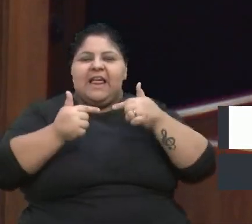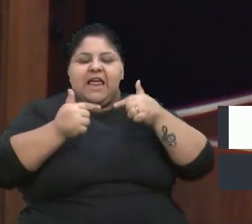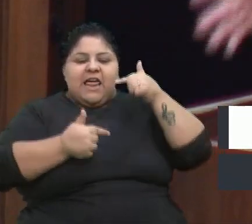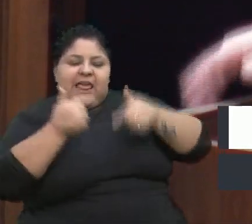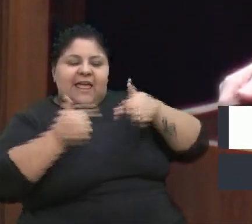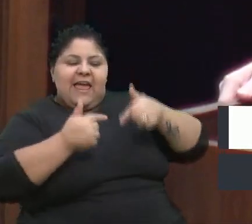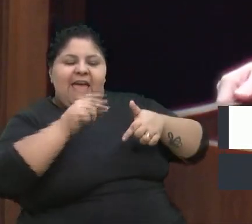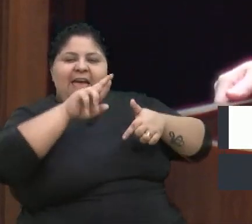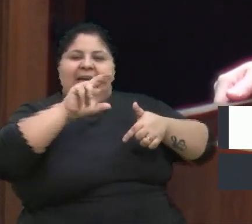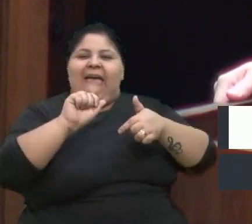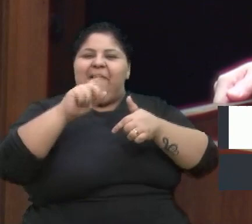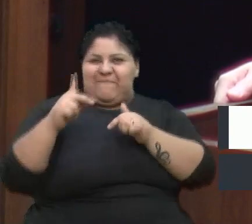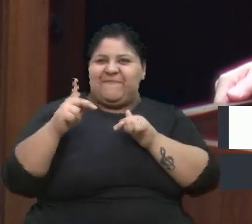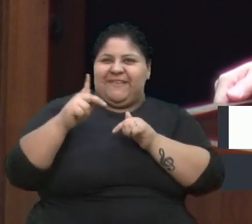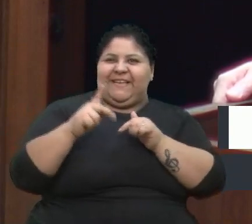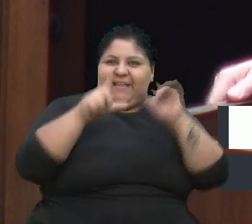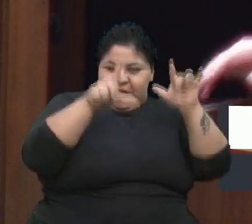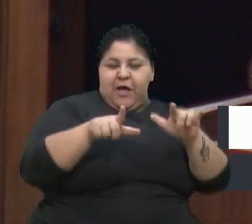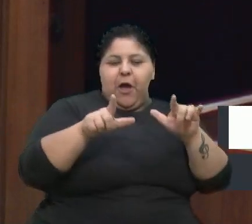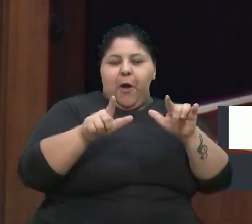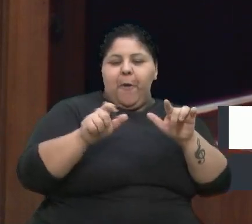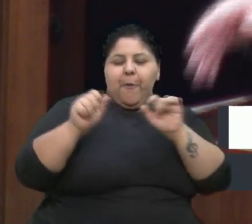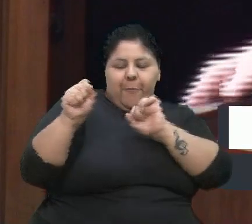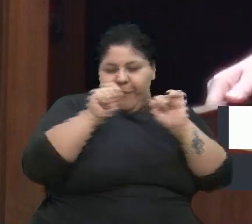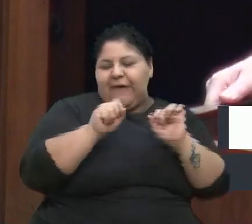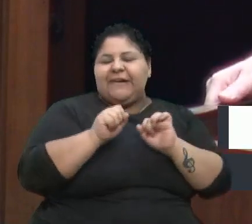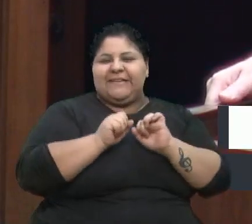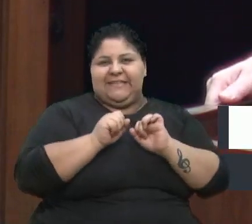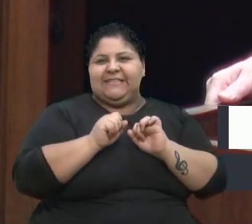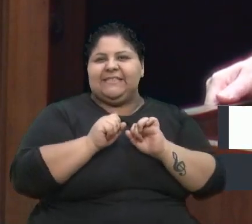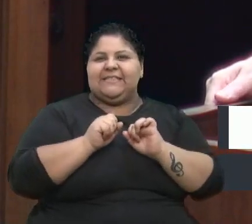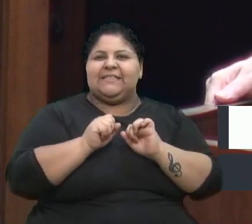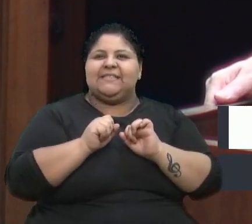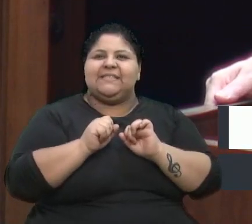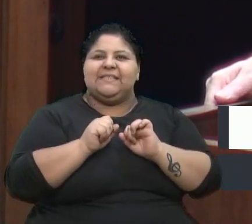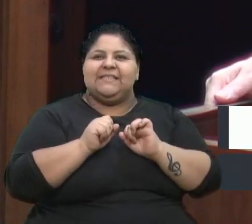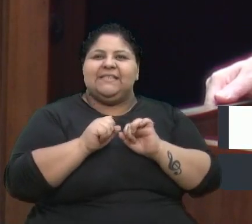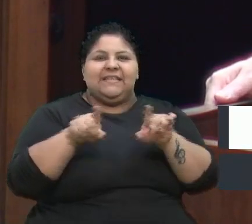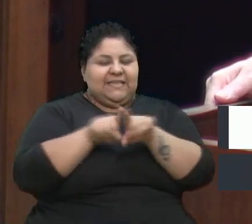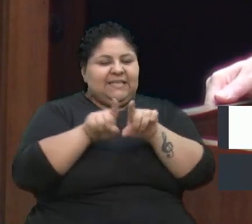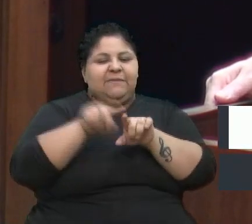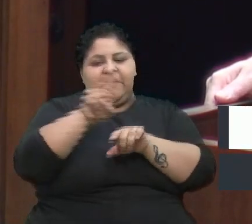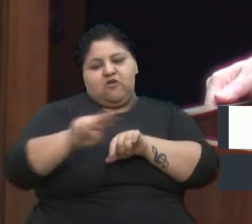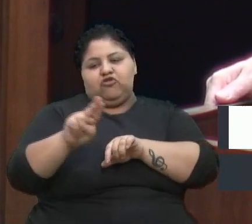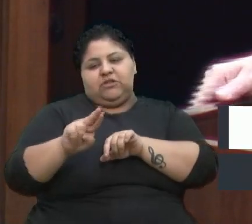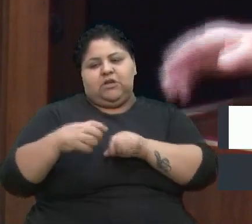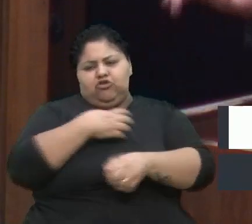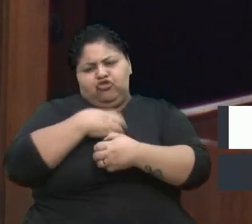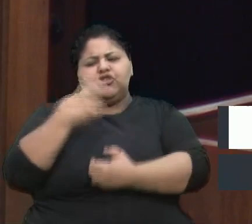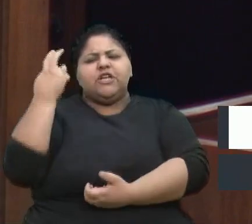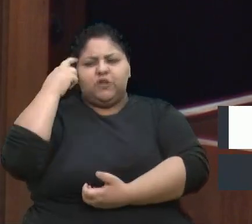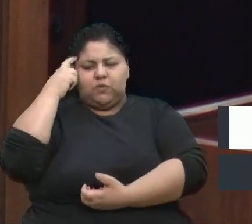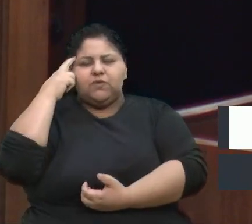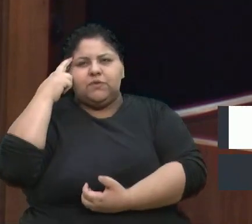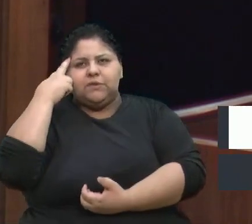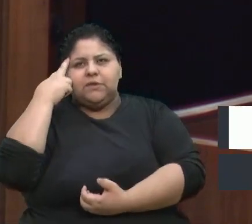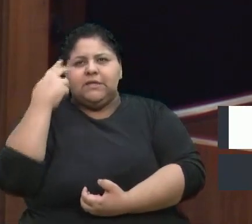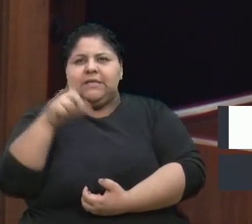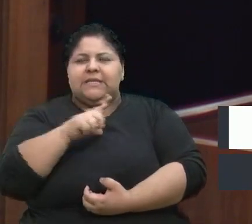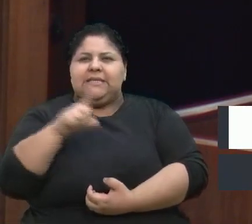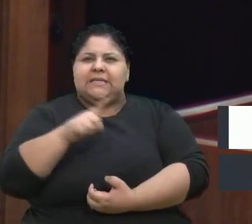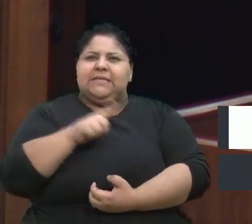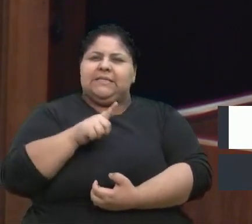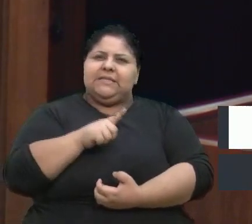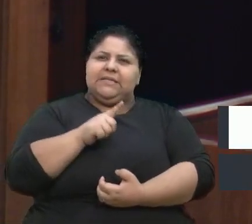onde as pessoas podem também, né, a parte cultural também da cidade. Nós temos todo aquele muro que vai